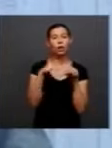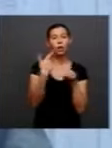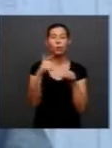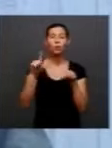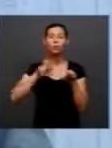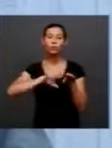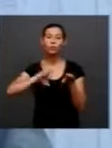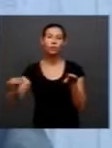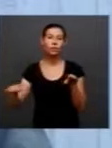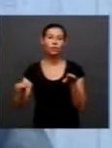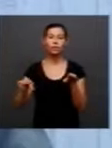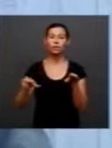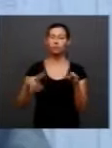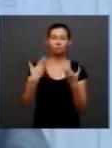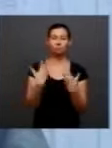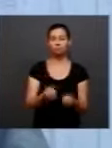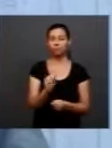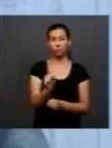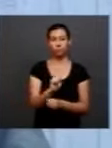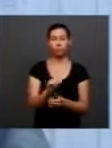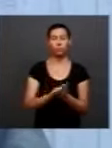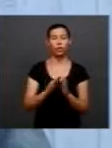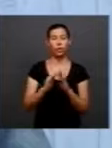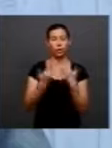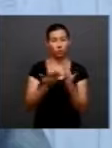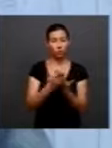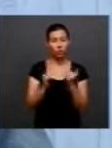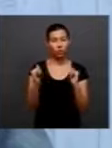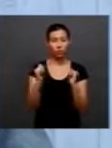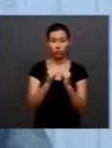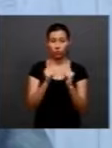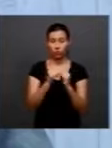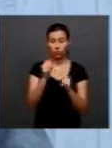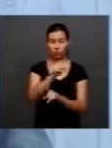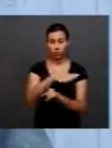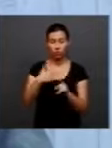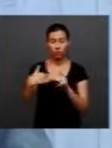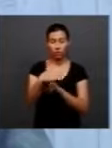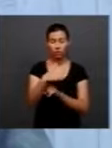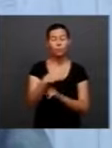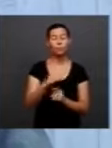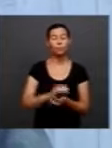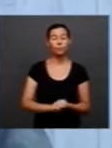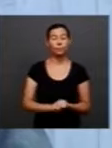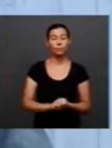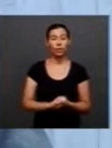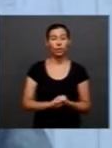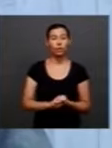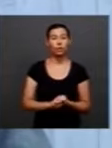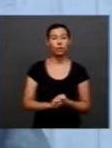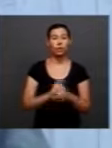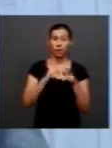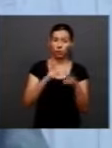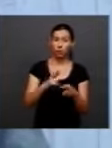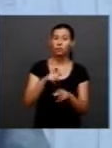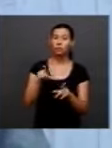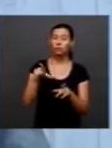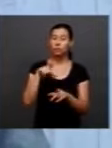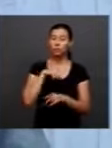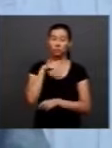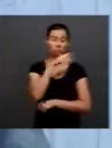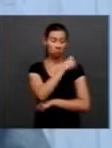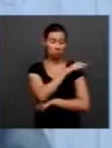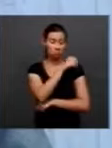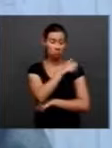heterossexualidade. A escola, enquanto uma instituição social, acaba muitas vezes por reproduzir esse